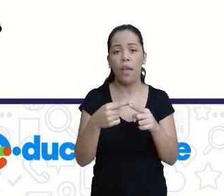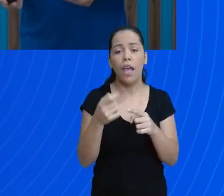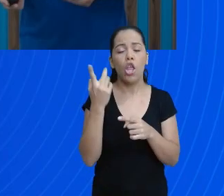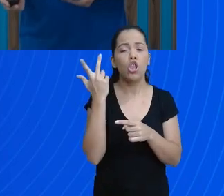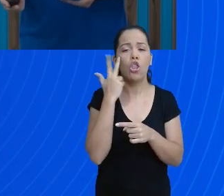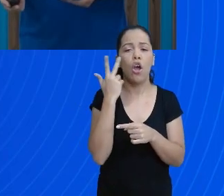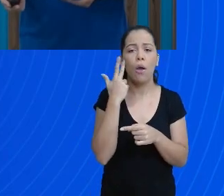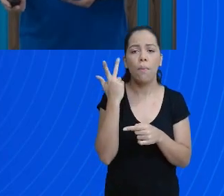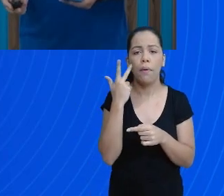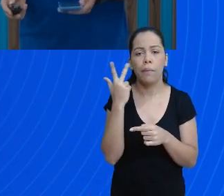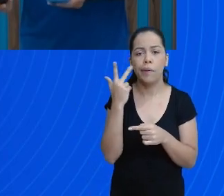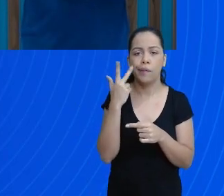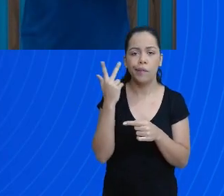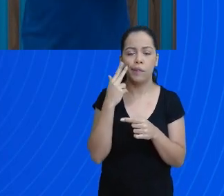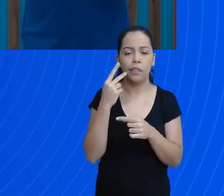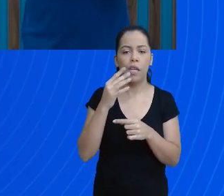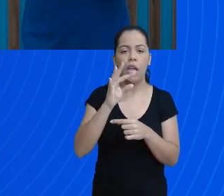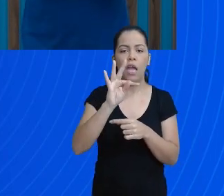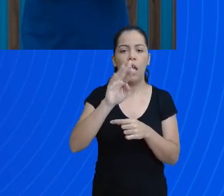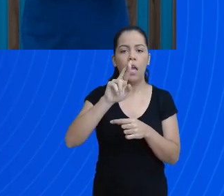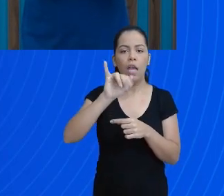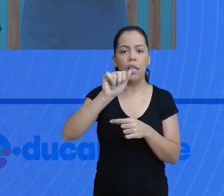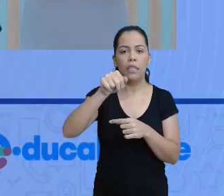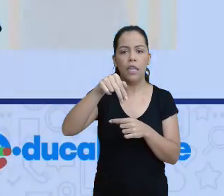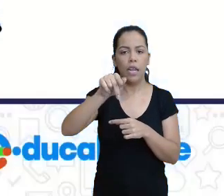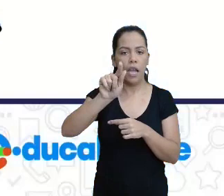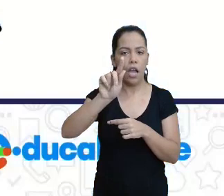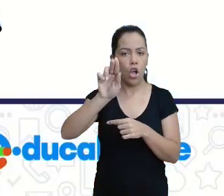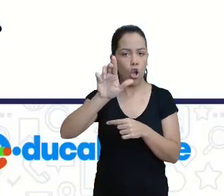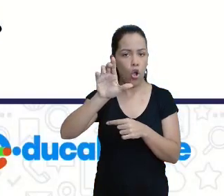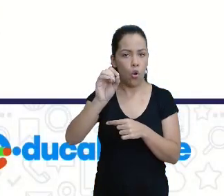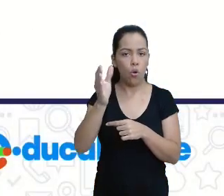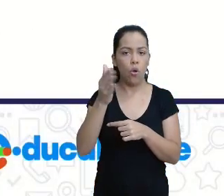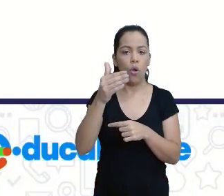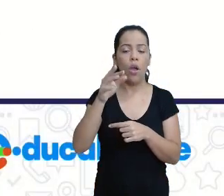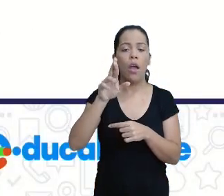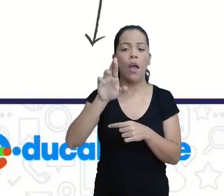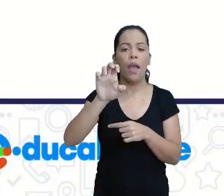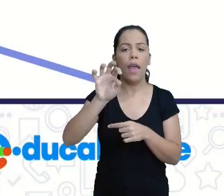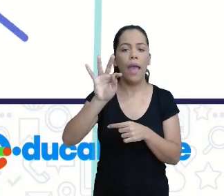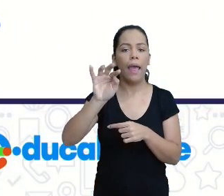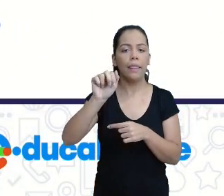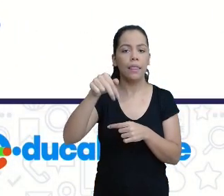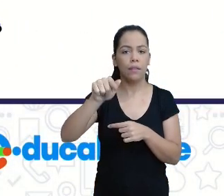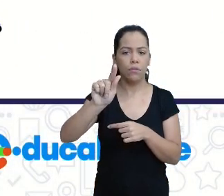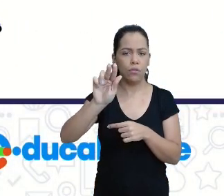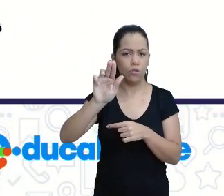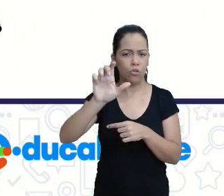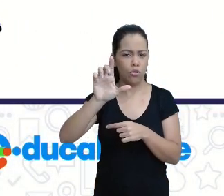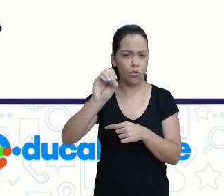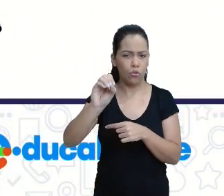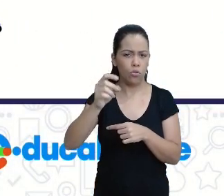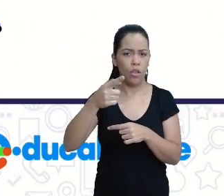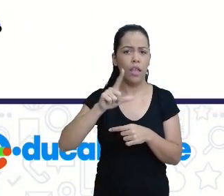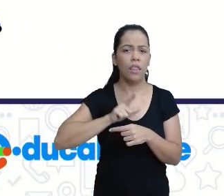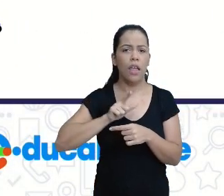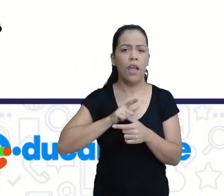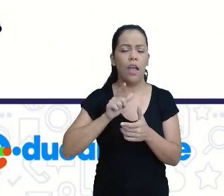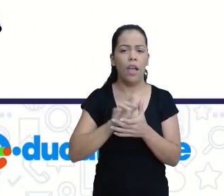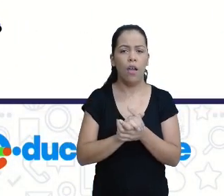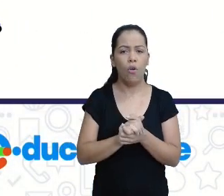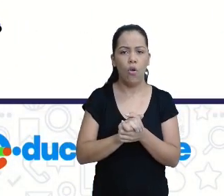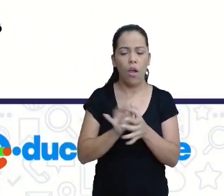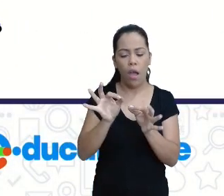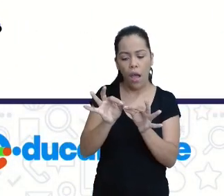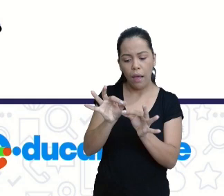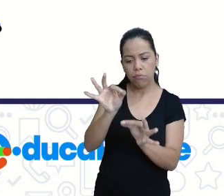a gente pensa o triângulo retângulo, você consegue ver aqueles 2 lados ali, tá certo? Uma outra coisa que a gente vai ter, por exemplo, é